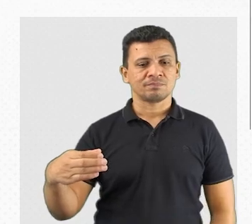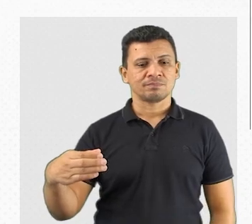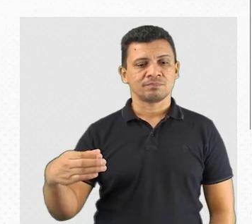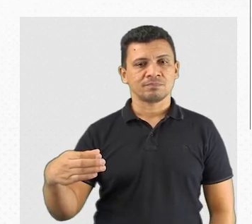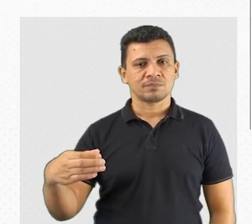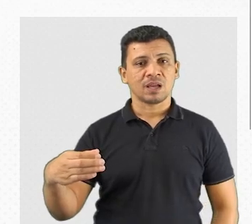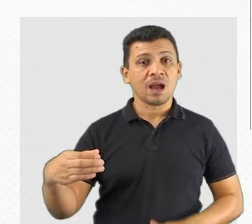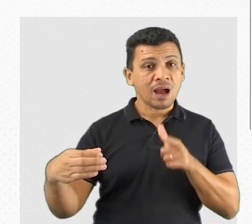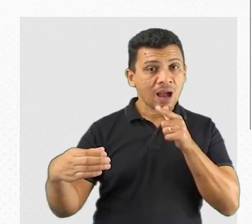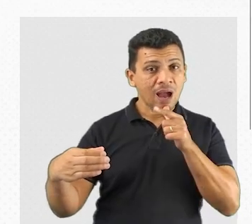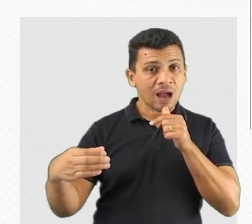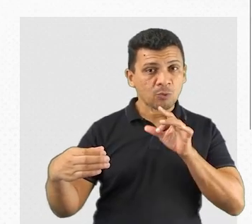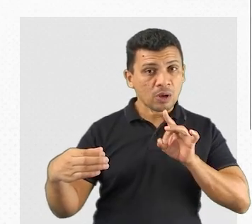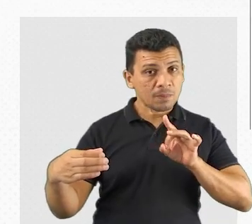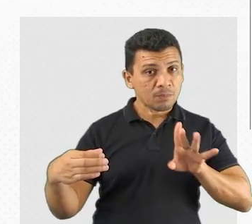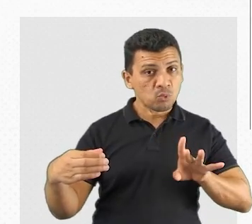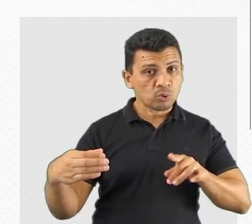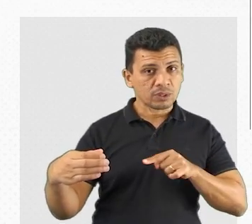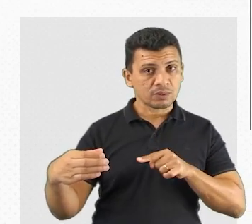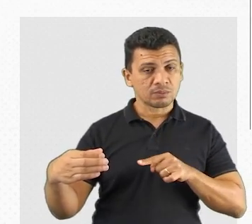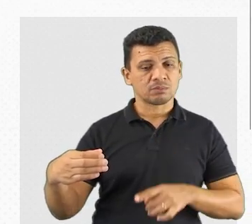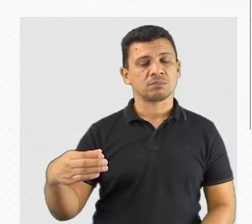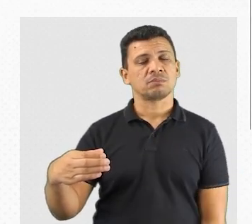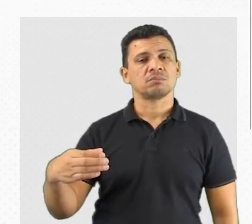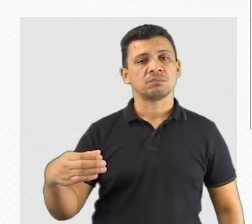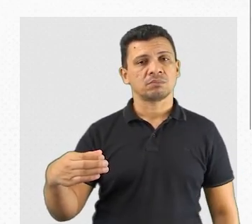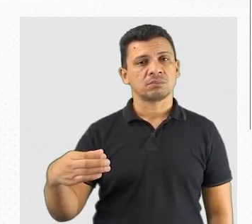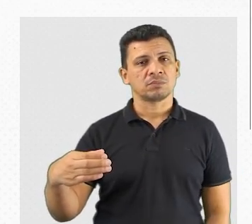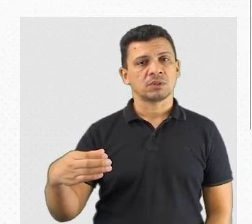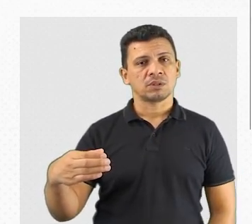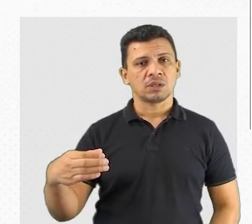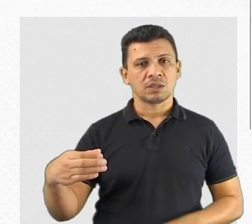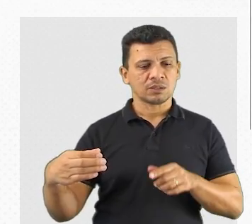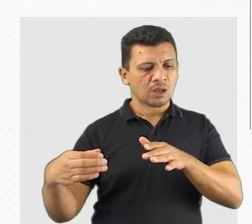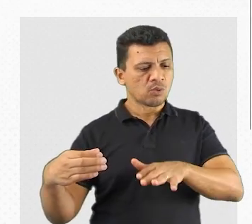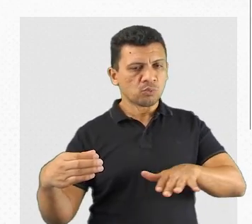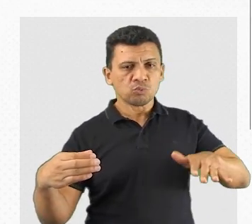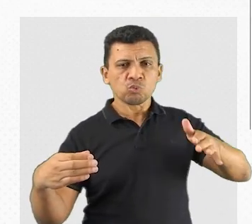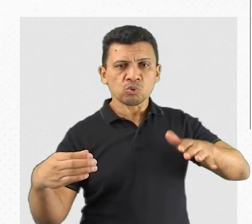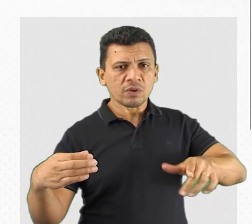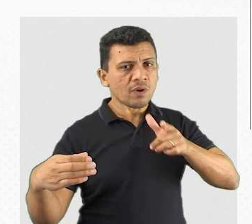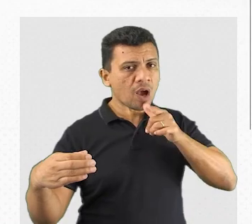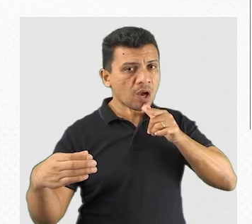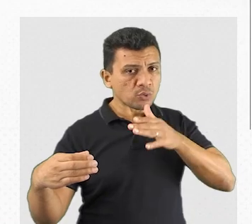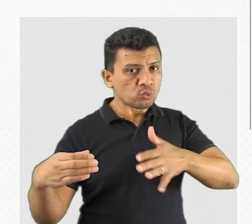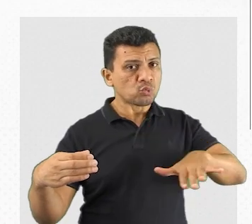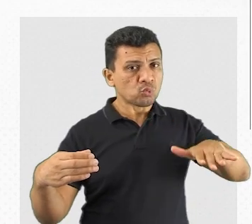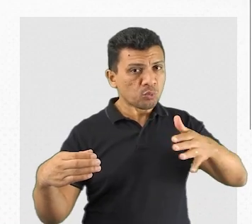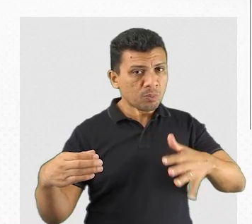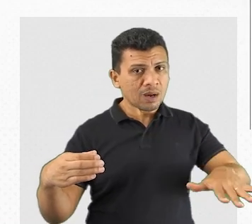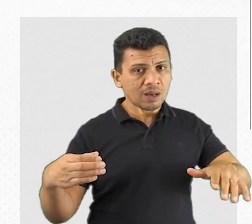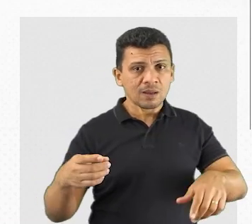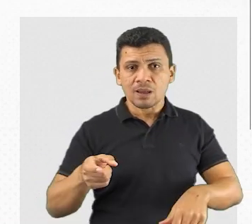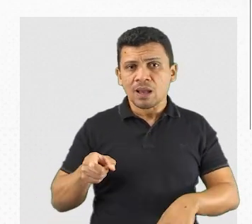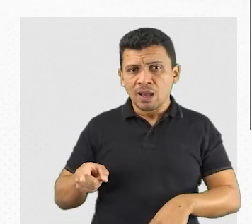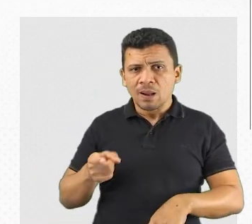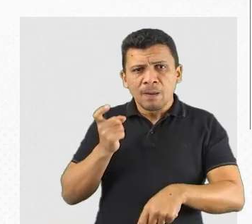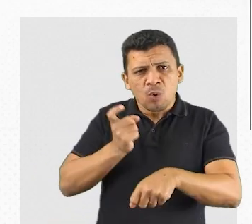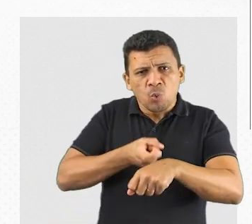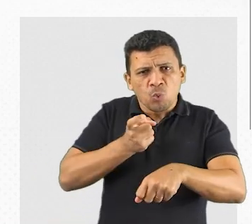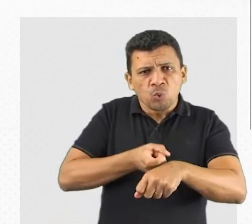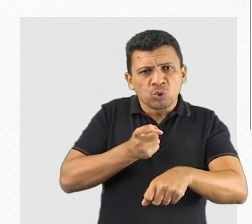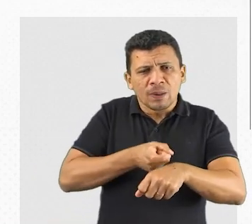Água pura. E essa água está ao nível do mar. Então, todo mundo sabe que ela vai congelar, né? Sua